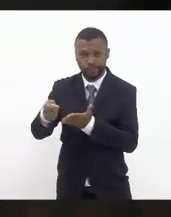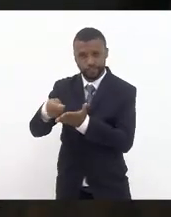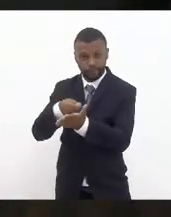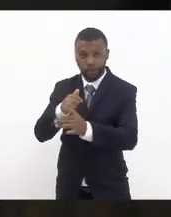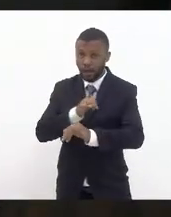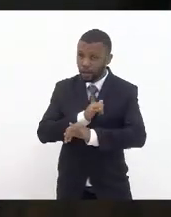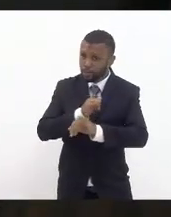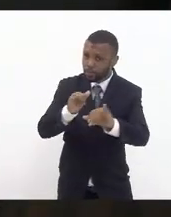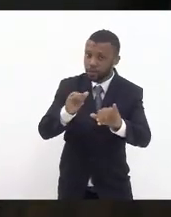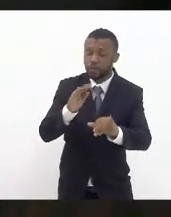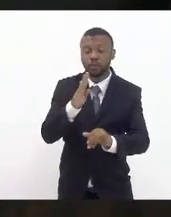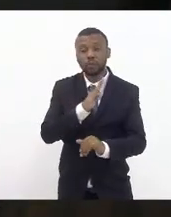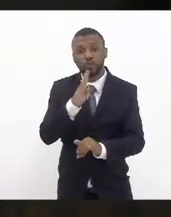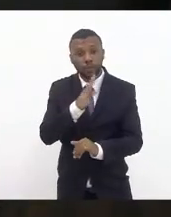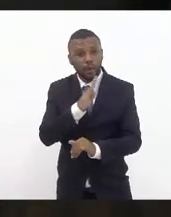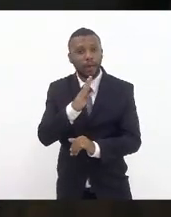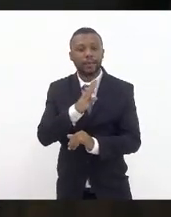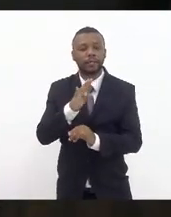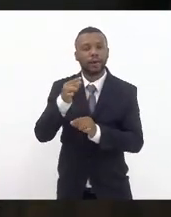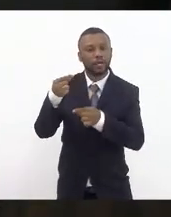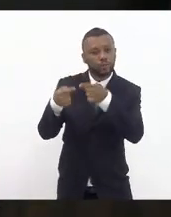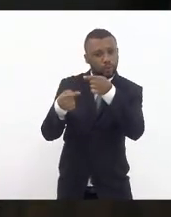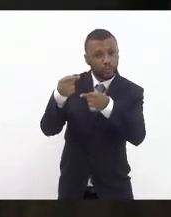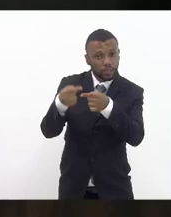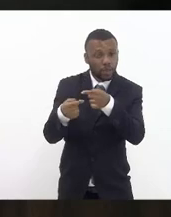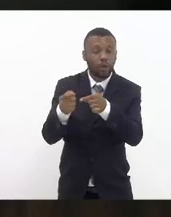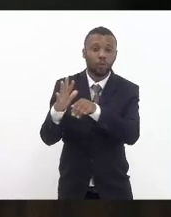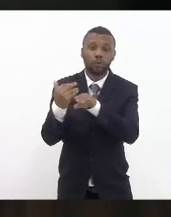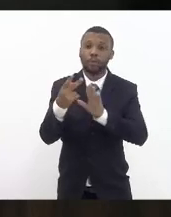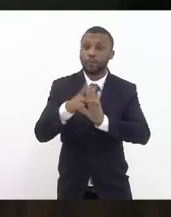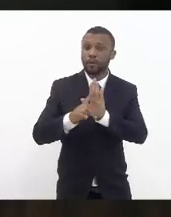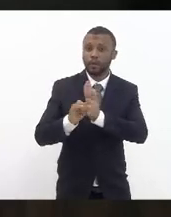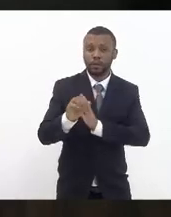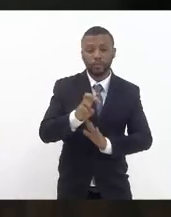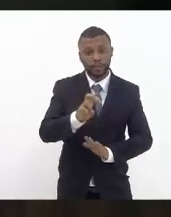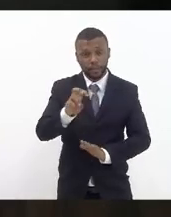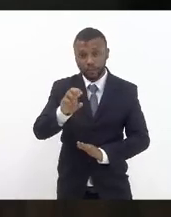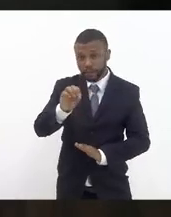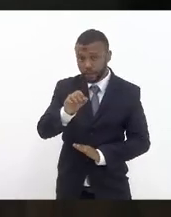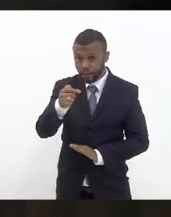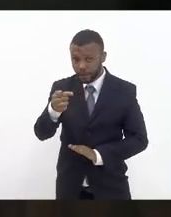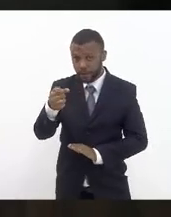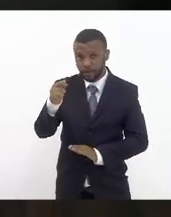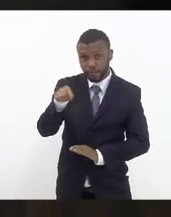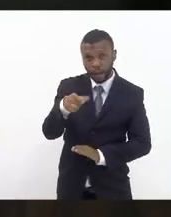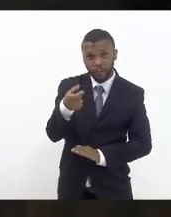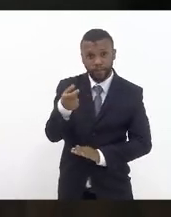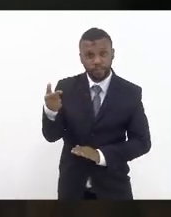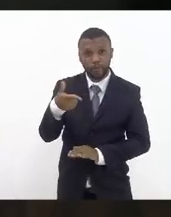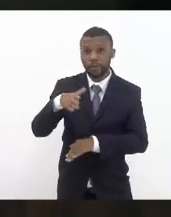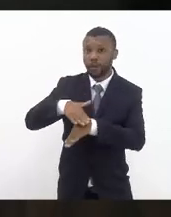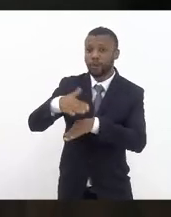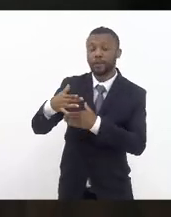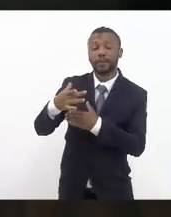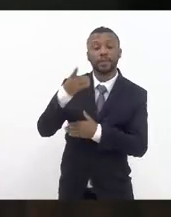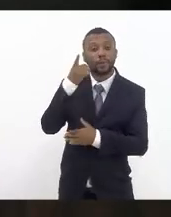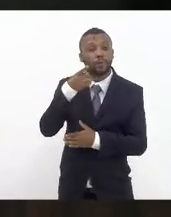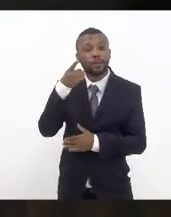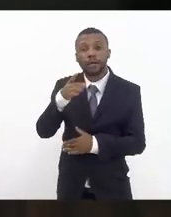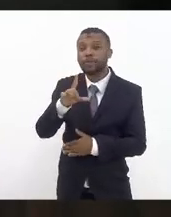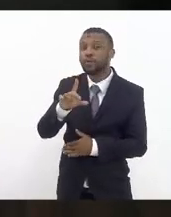Anuncio, em regime de urgência e discussão única, projeto de lei 5507 de 22, de autoria do deputado Luiz